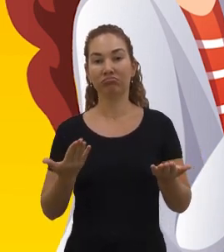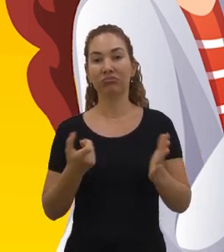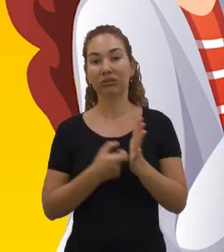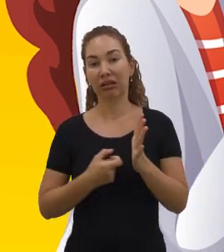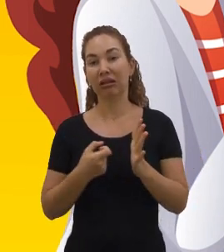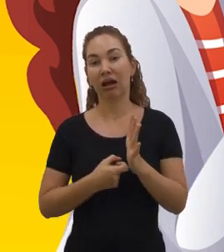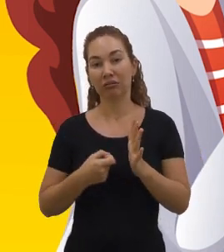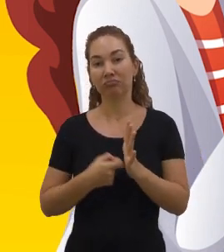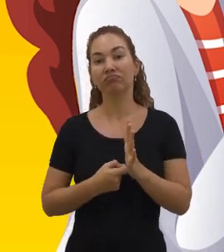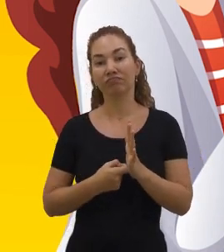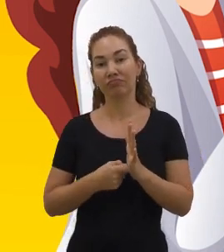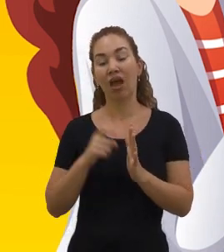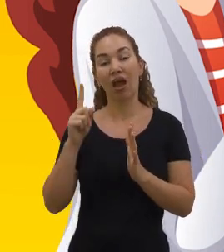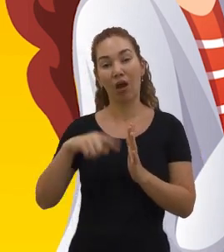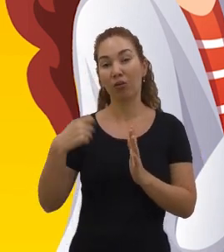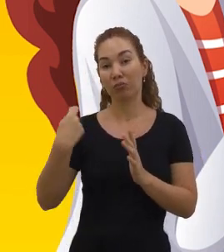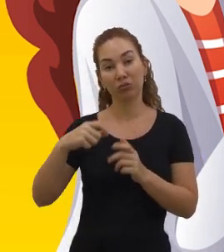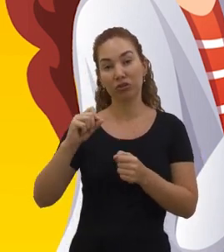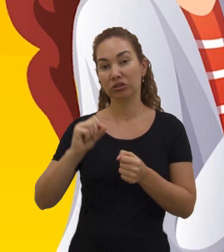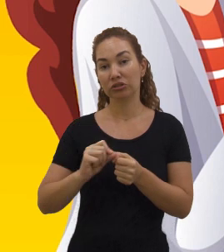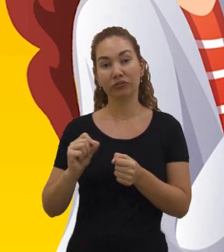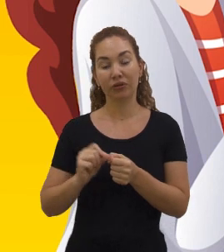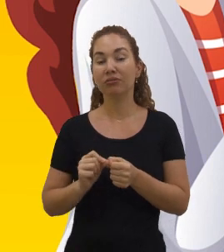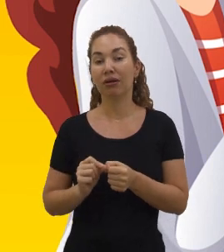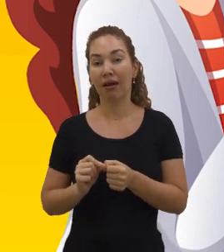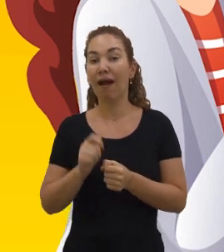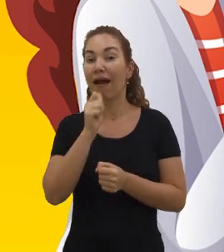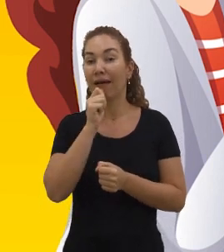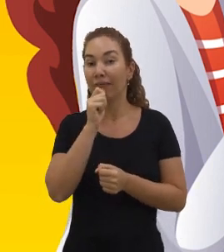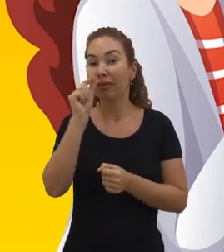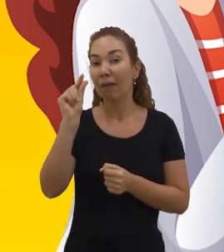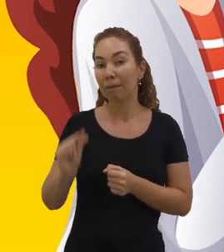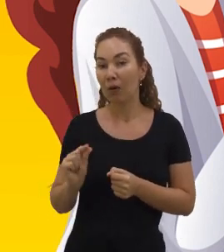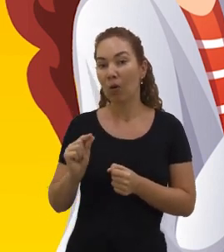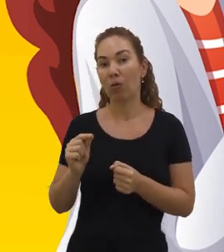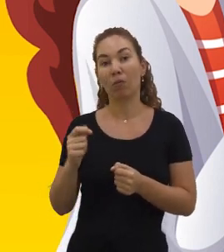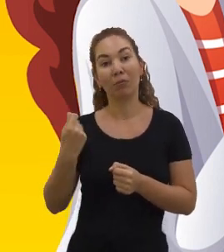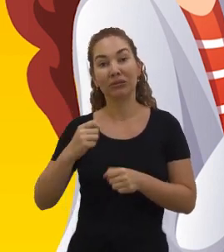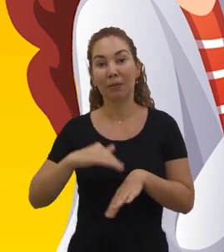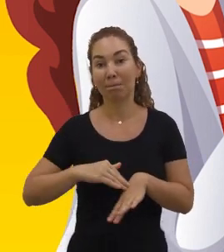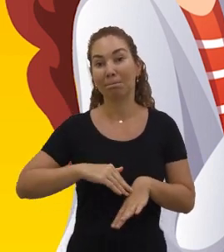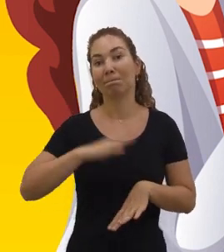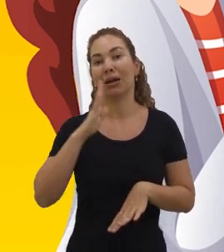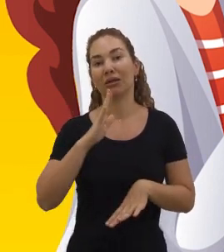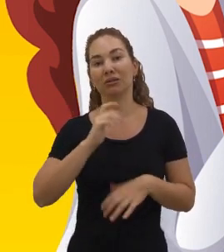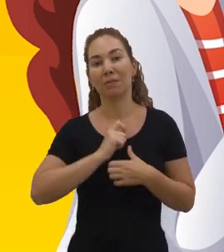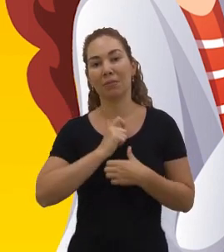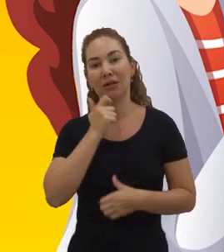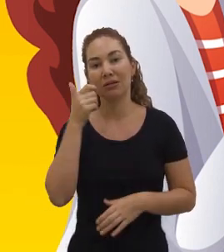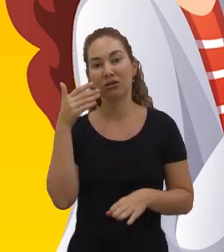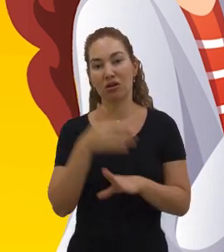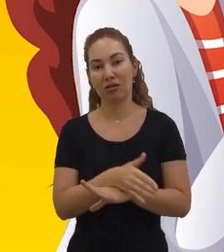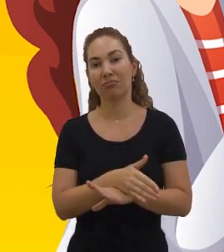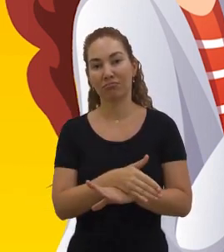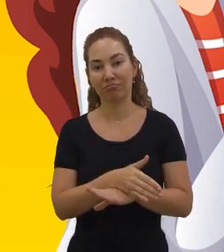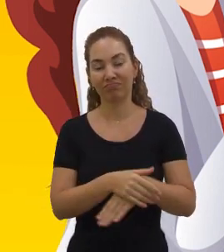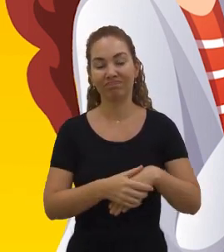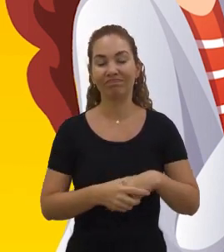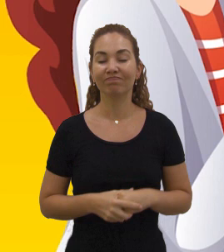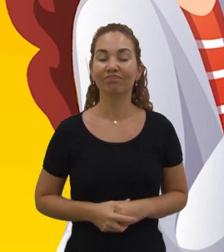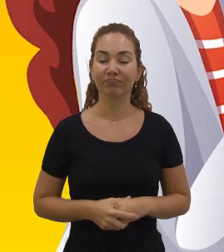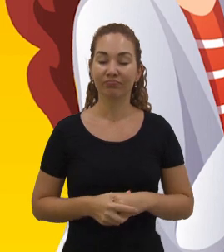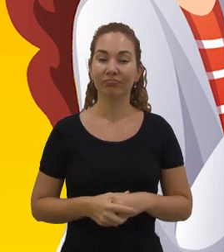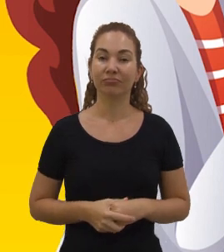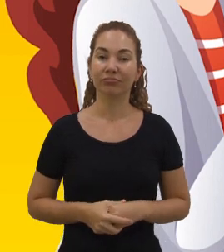enquanto, assim, é o mínimo que pode ser feito e é uma coisa que mesmo assim não é suficiente para garantir o acesso